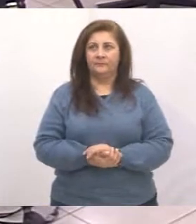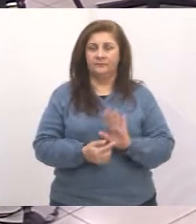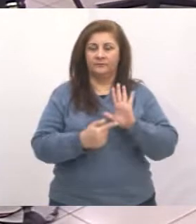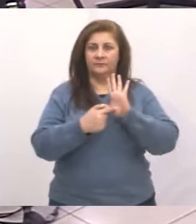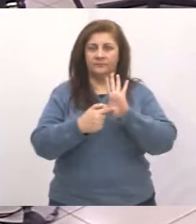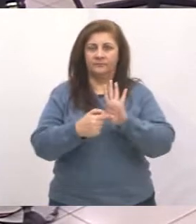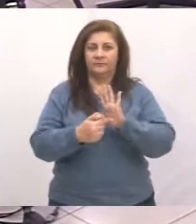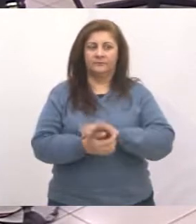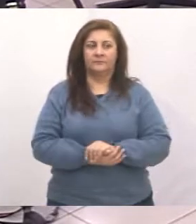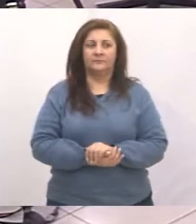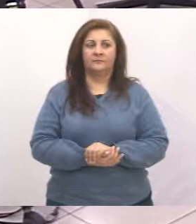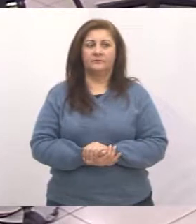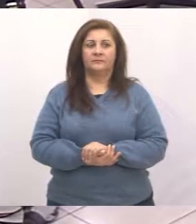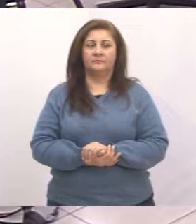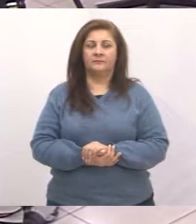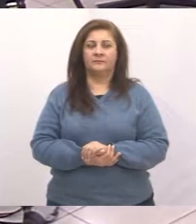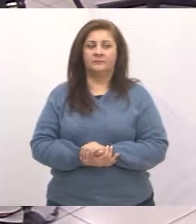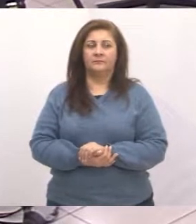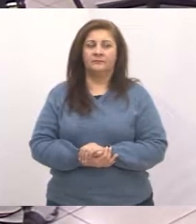Apresentação.